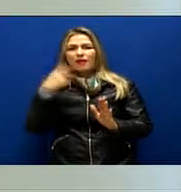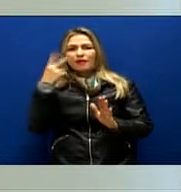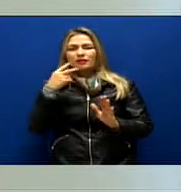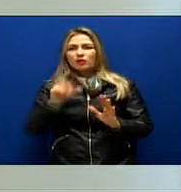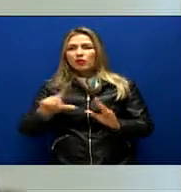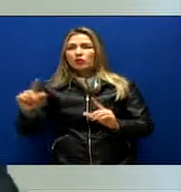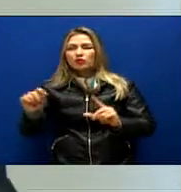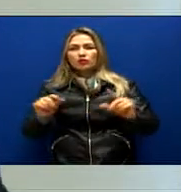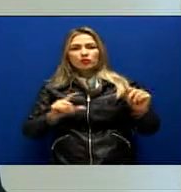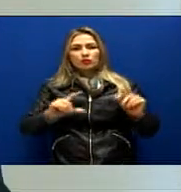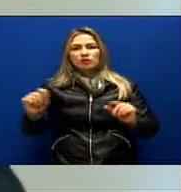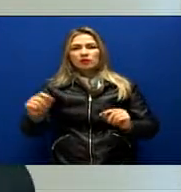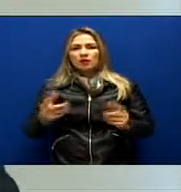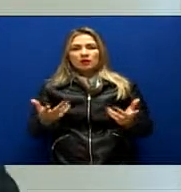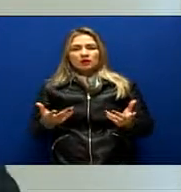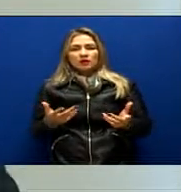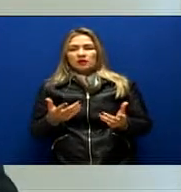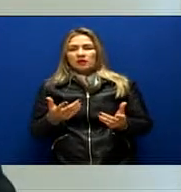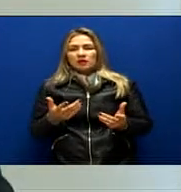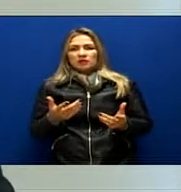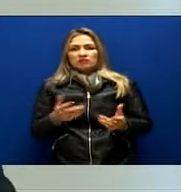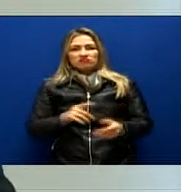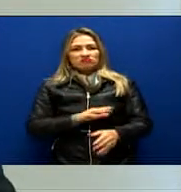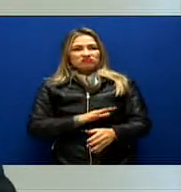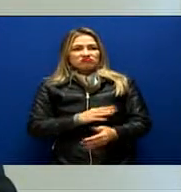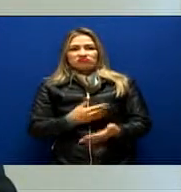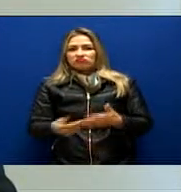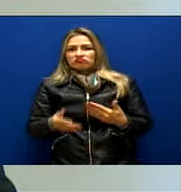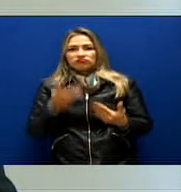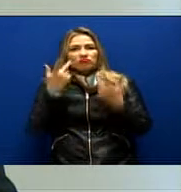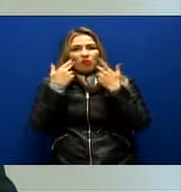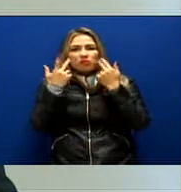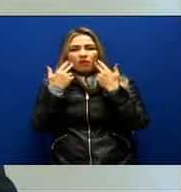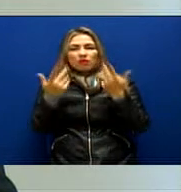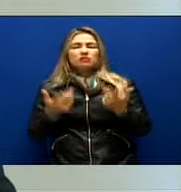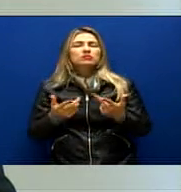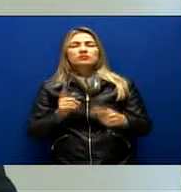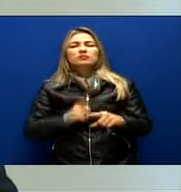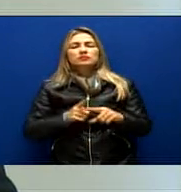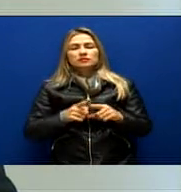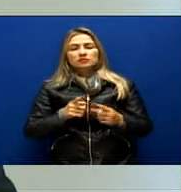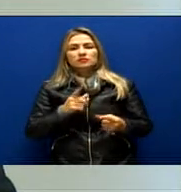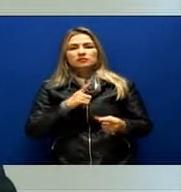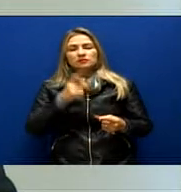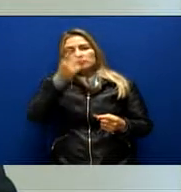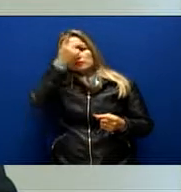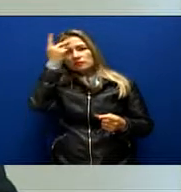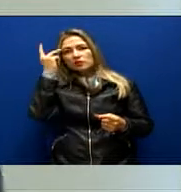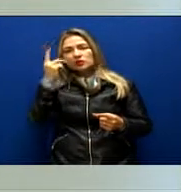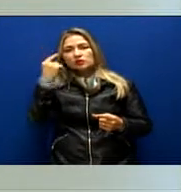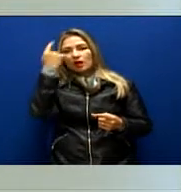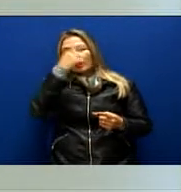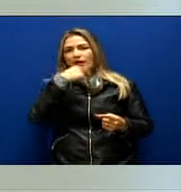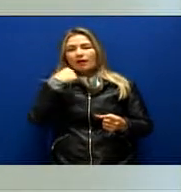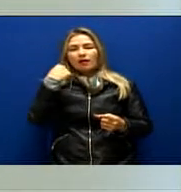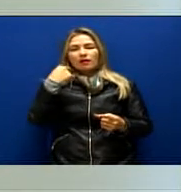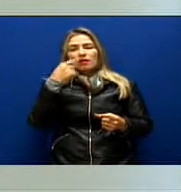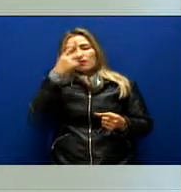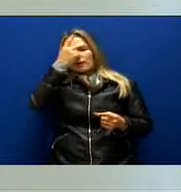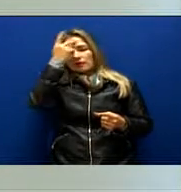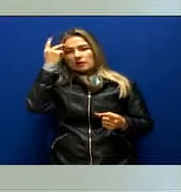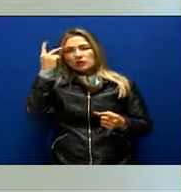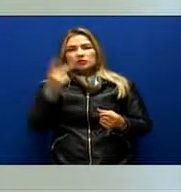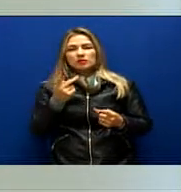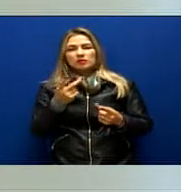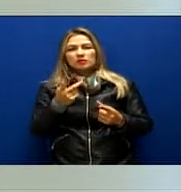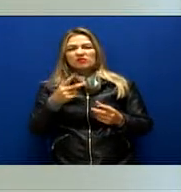20 homenageados que estavam aqui há horas esperando a homenagem. Nós pedimos